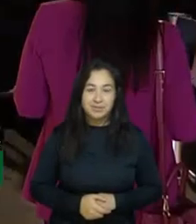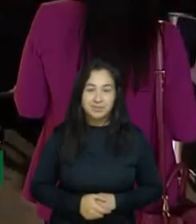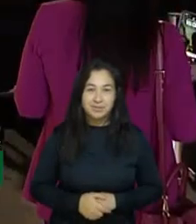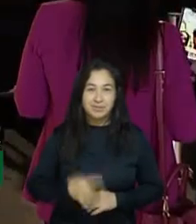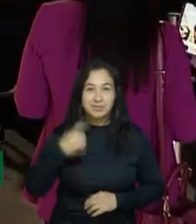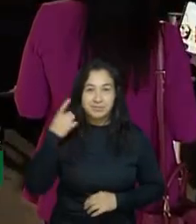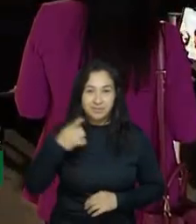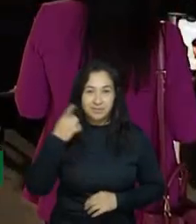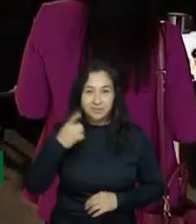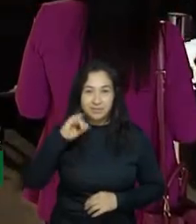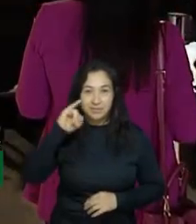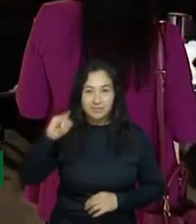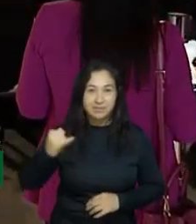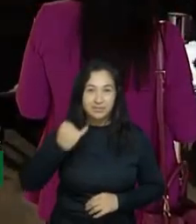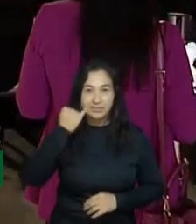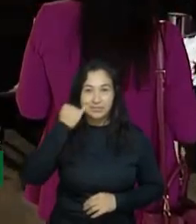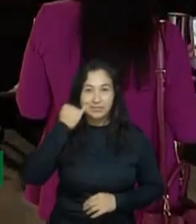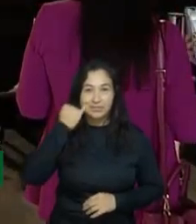Deputado Jessé Lopes.